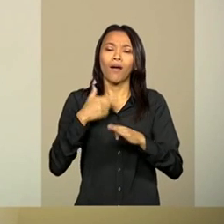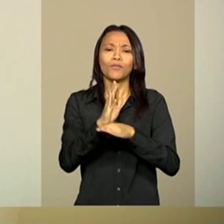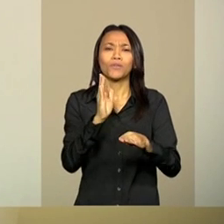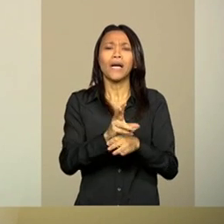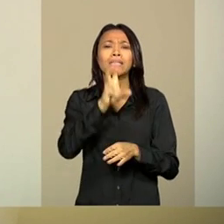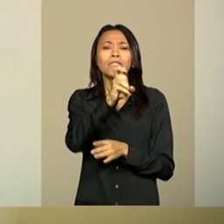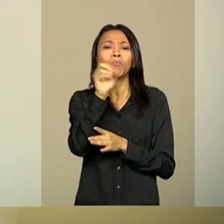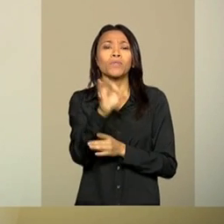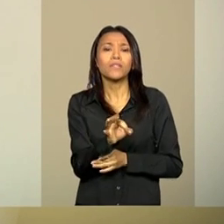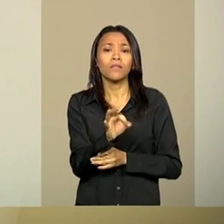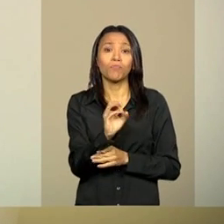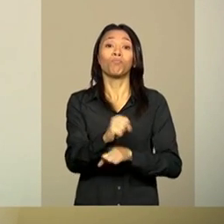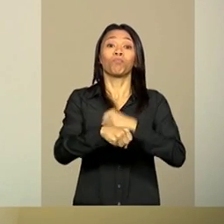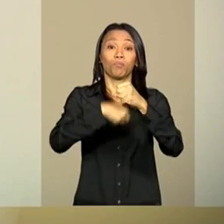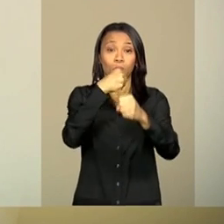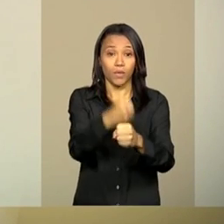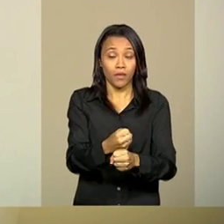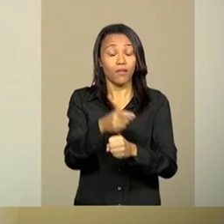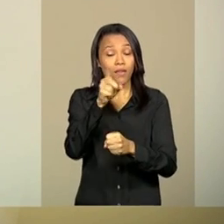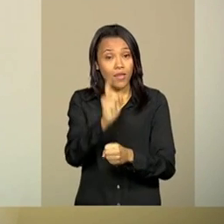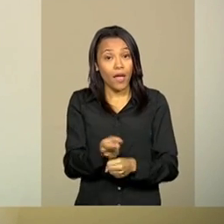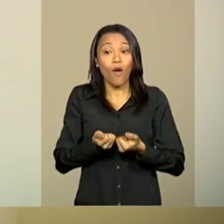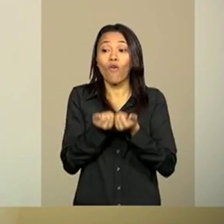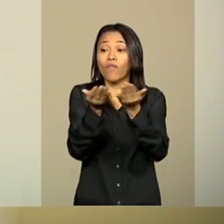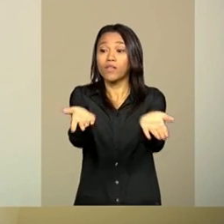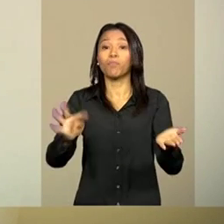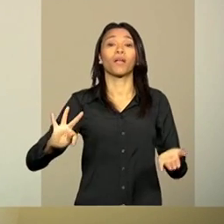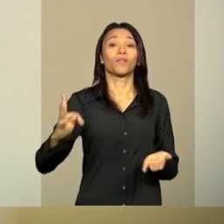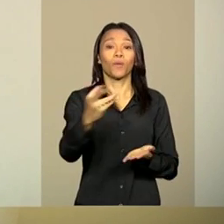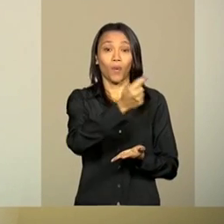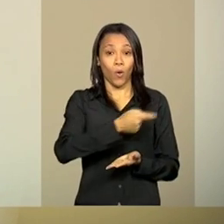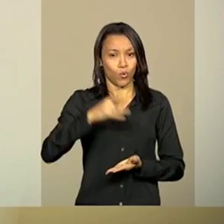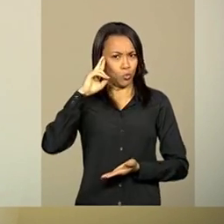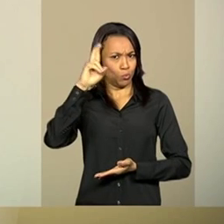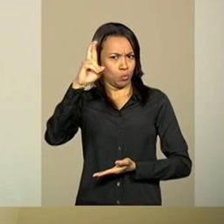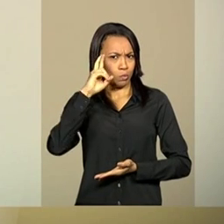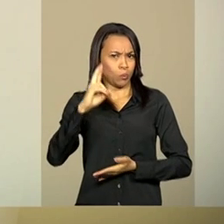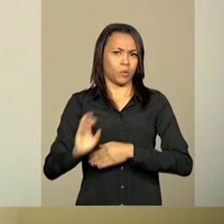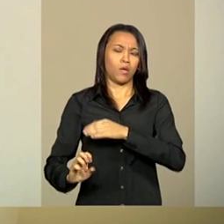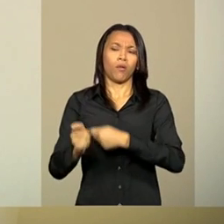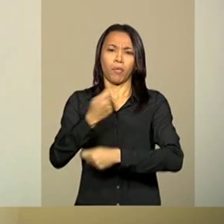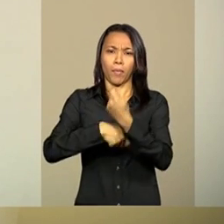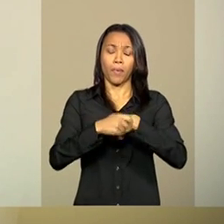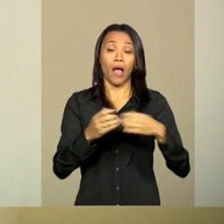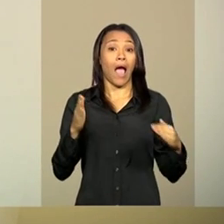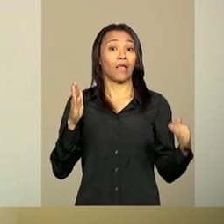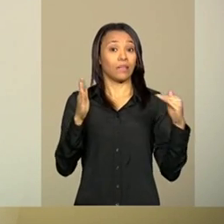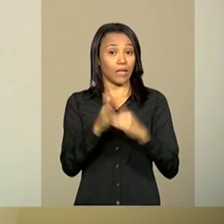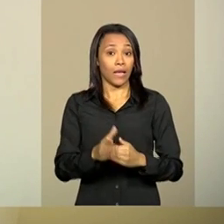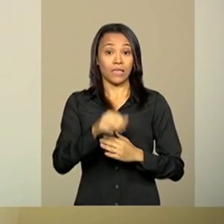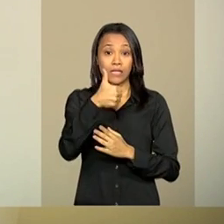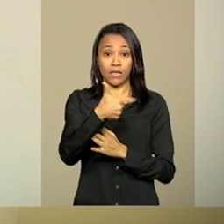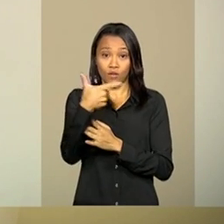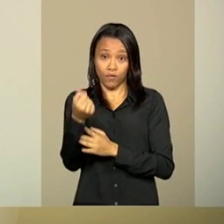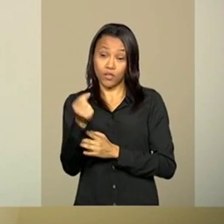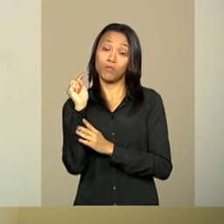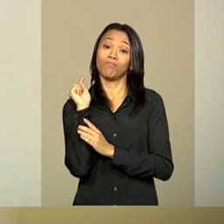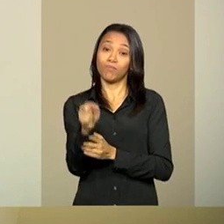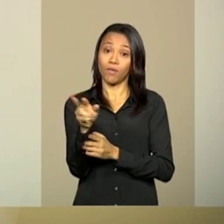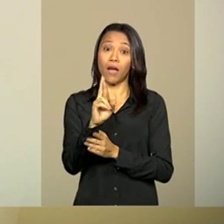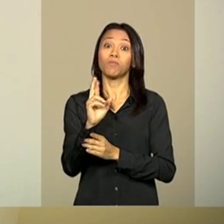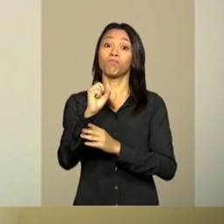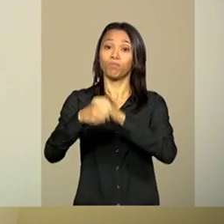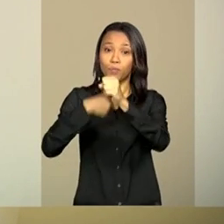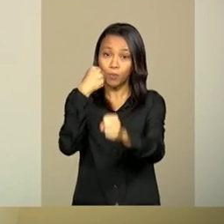5% ao ano ea oferecido para todos os empresários com faturamento de até 120 mil reais por